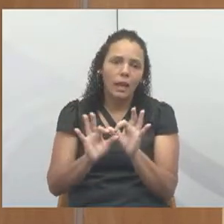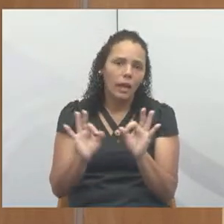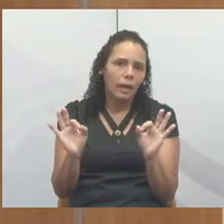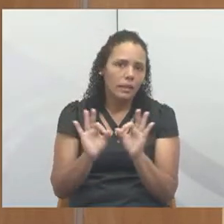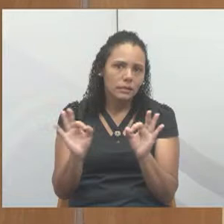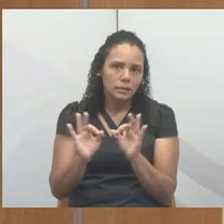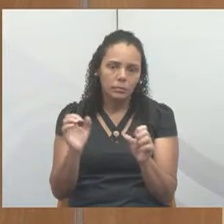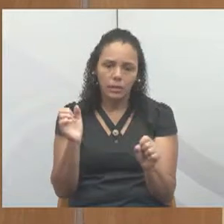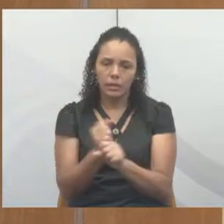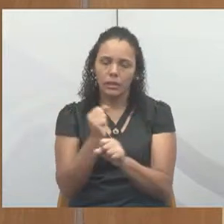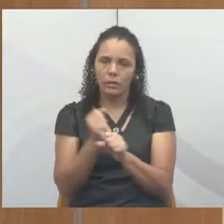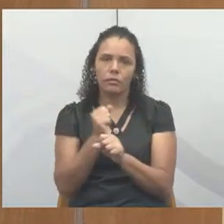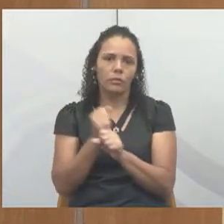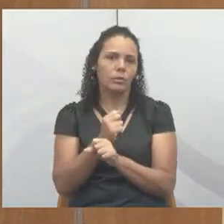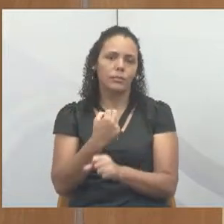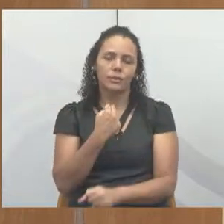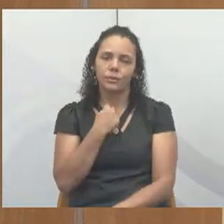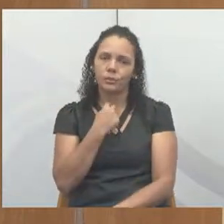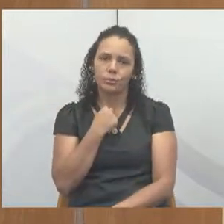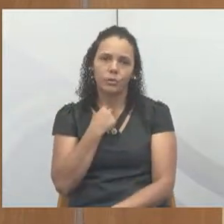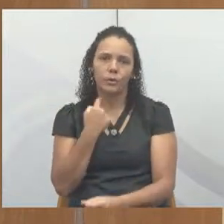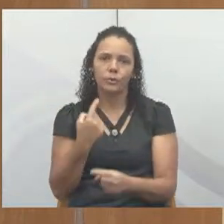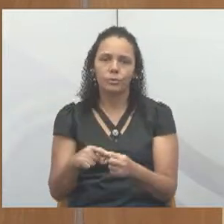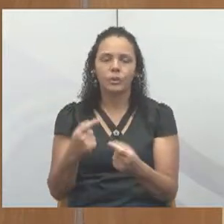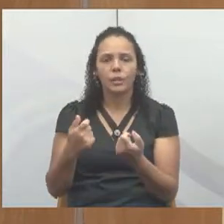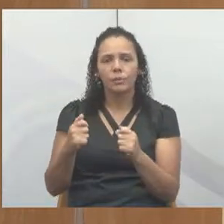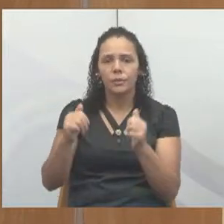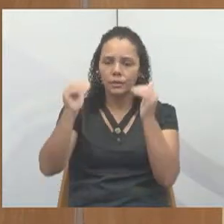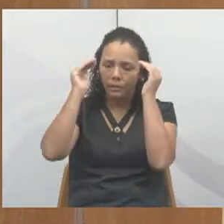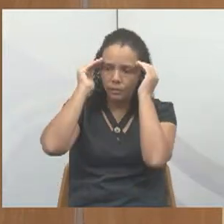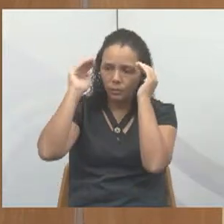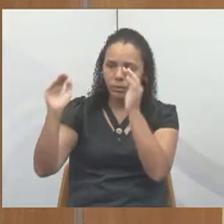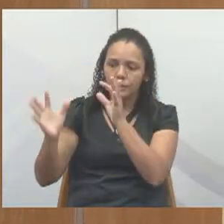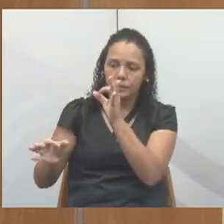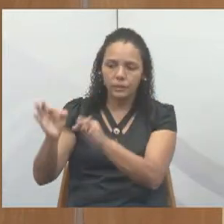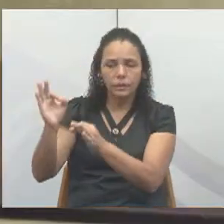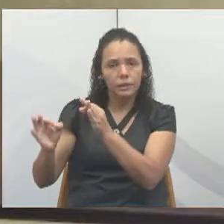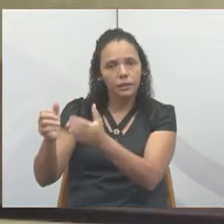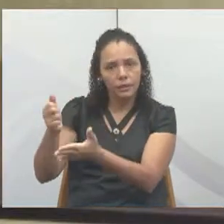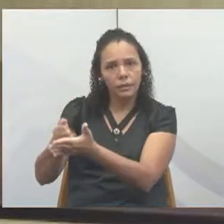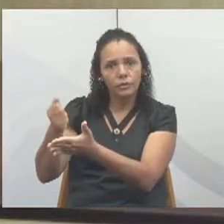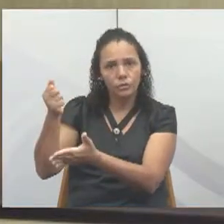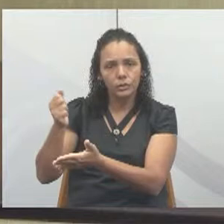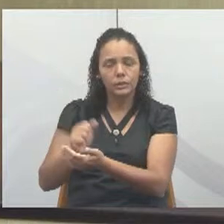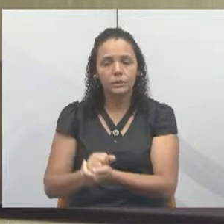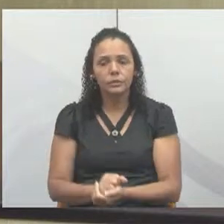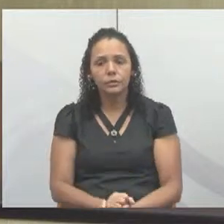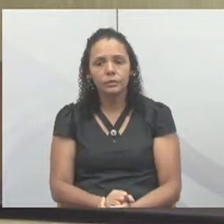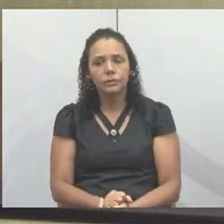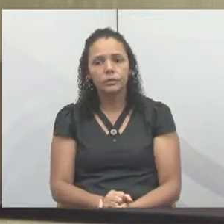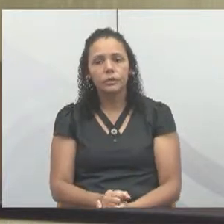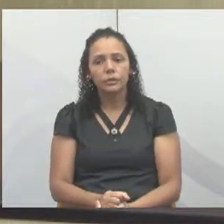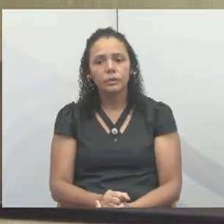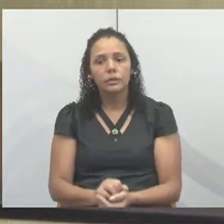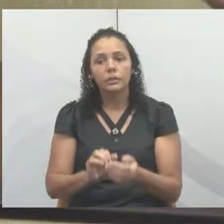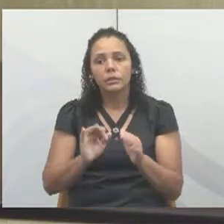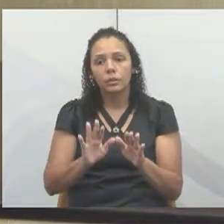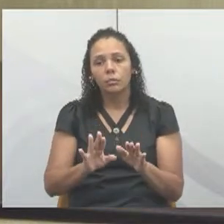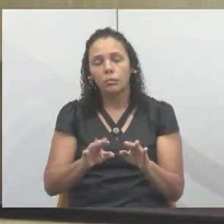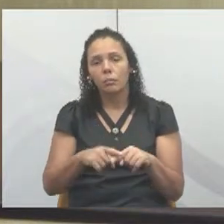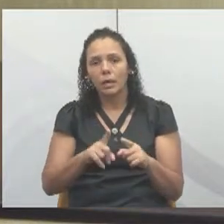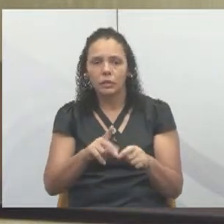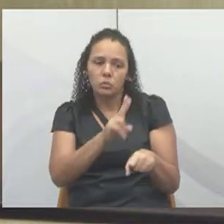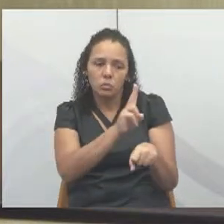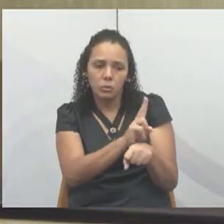reforma, porque se configurar reforma, está em descumprimento com a ordem judicial. Então, mas fazer uma zeladoria bacana, deixar